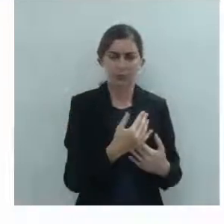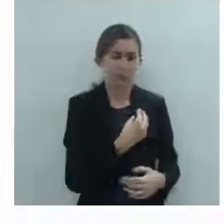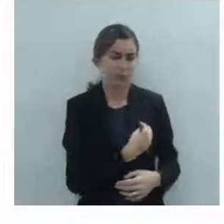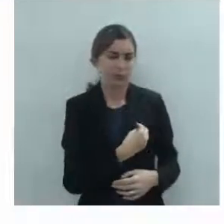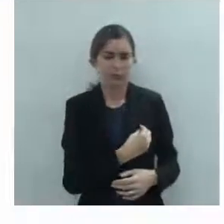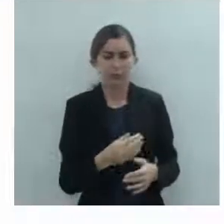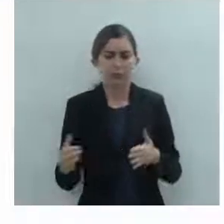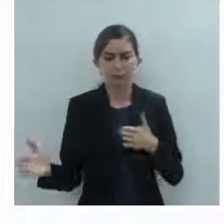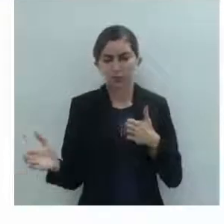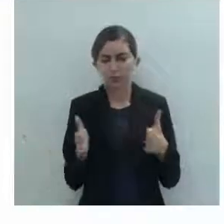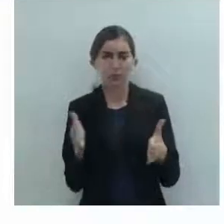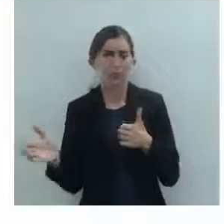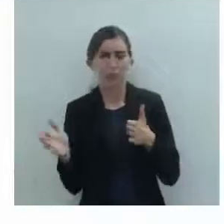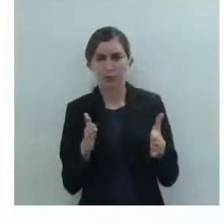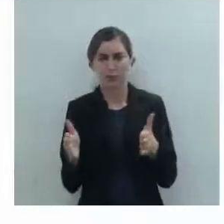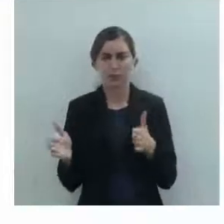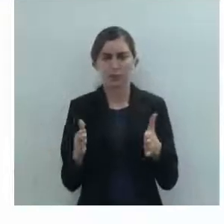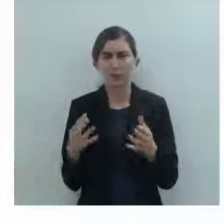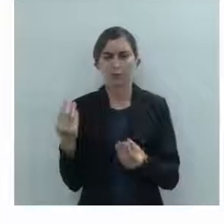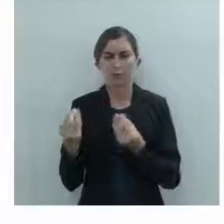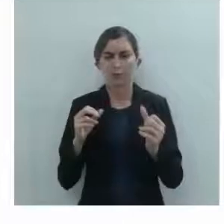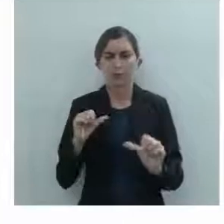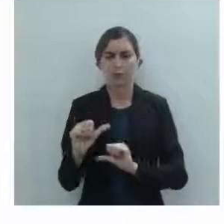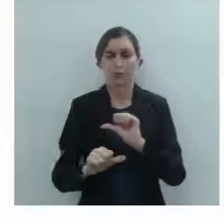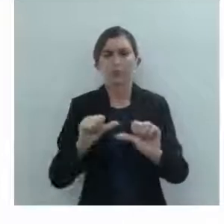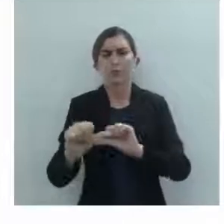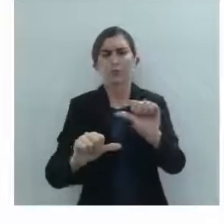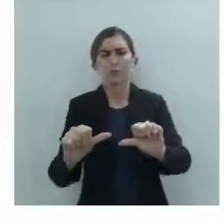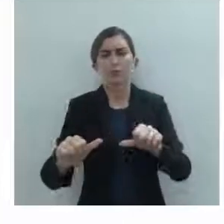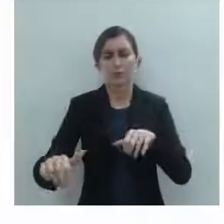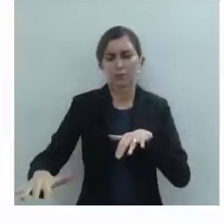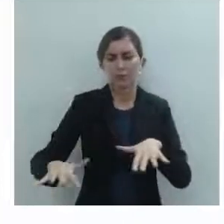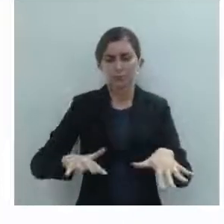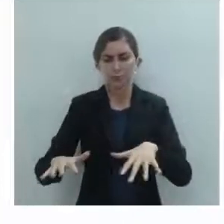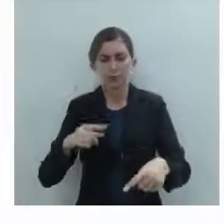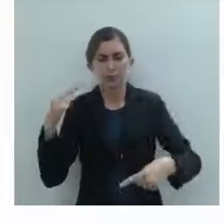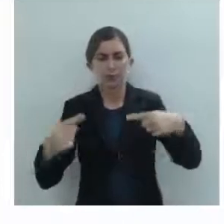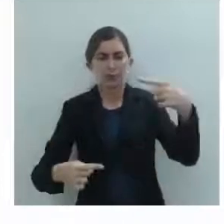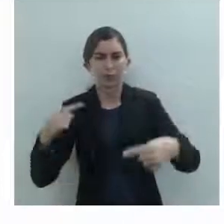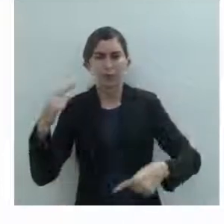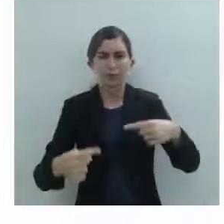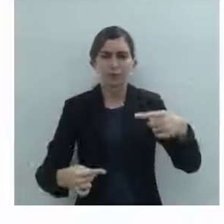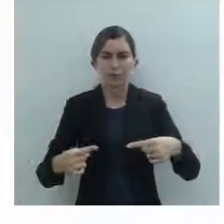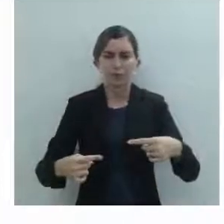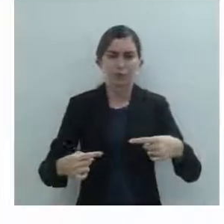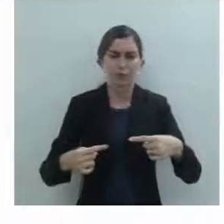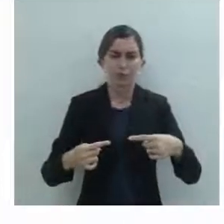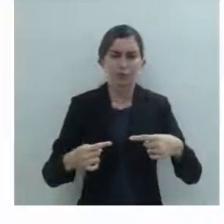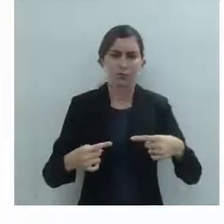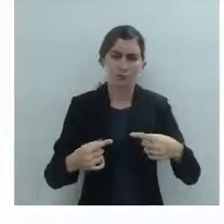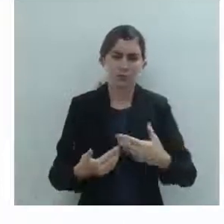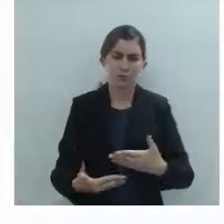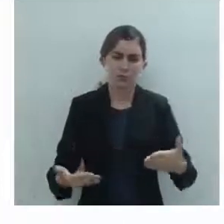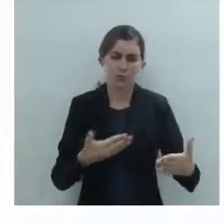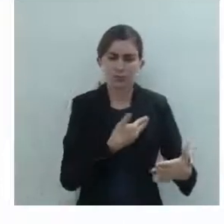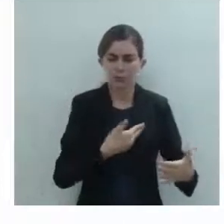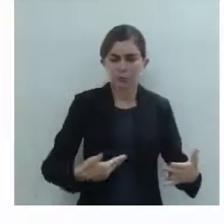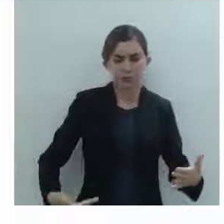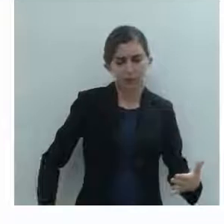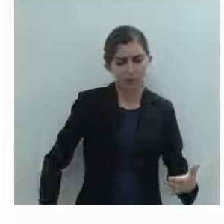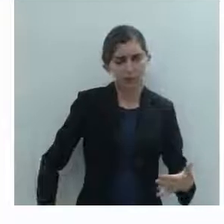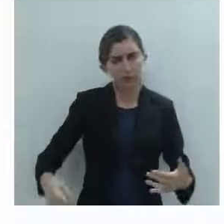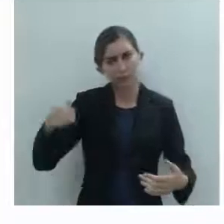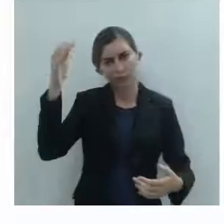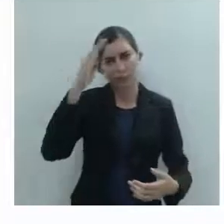viver um período agitado como danças movimentos políticos e contestação aos governos